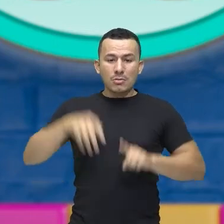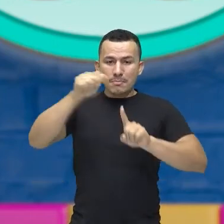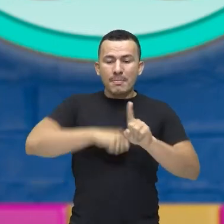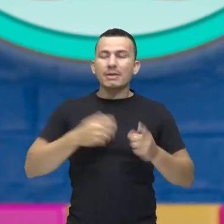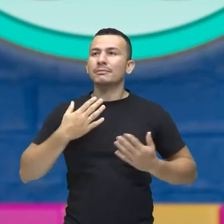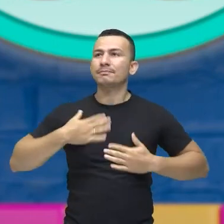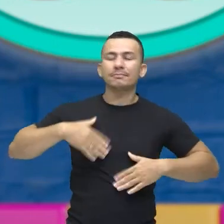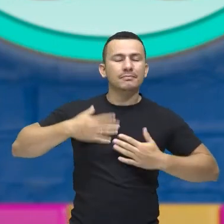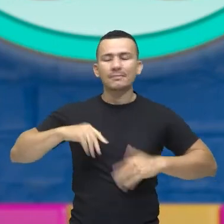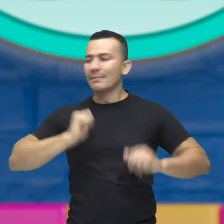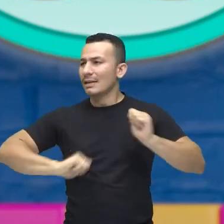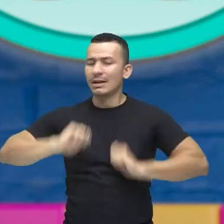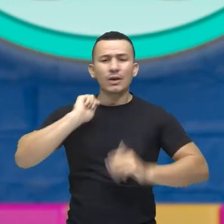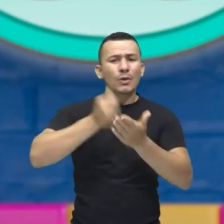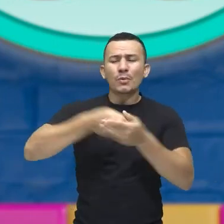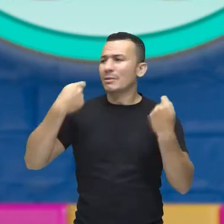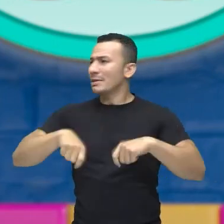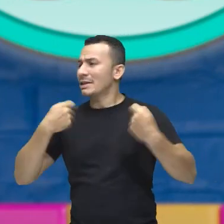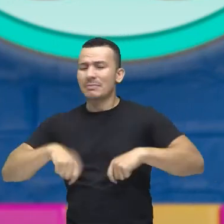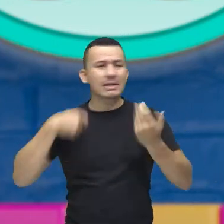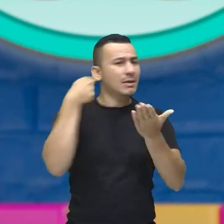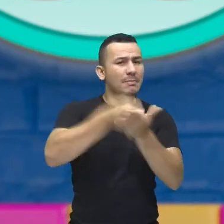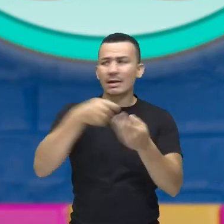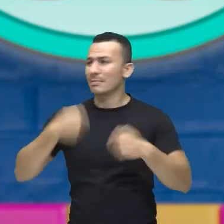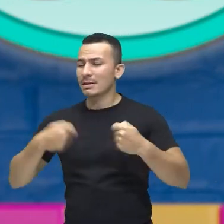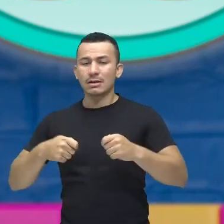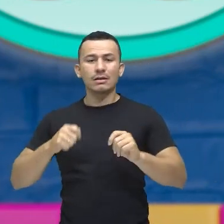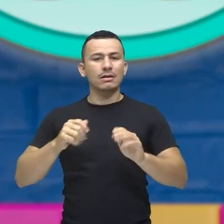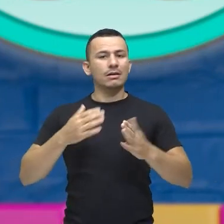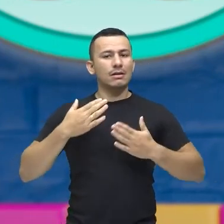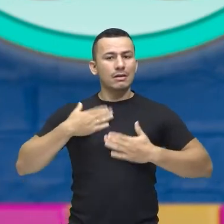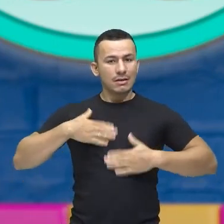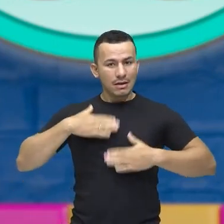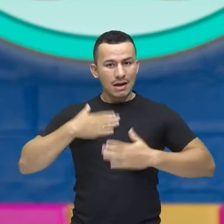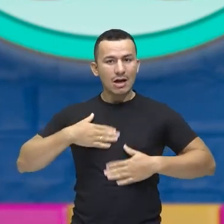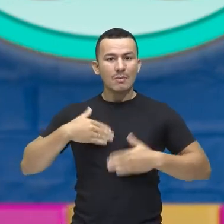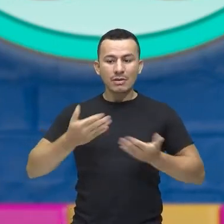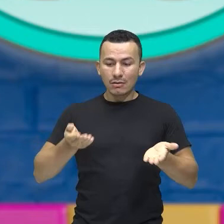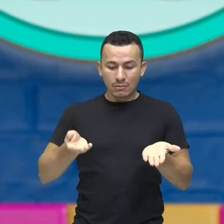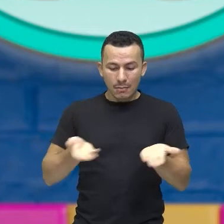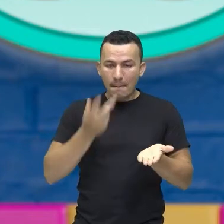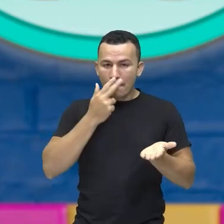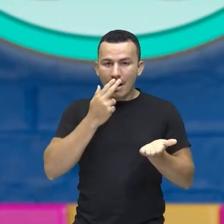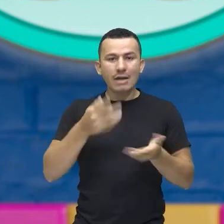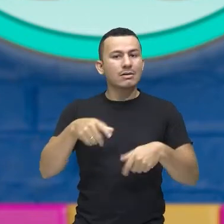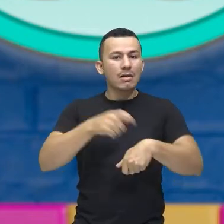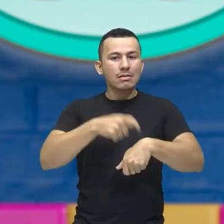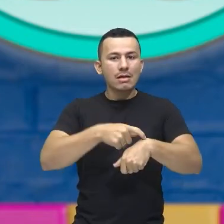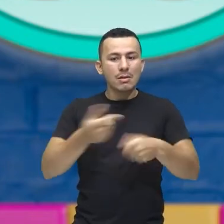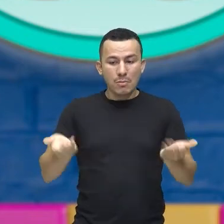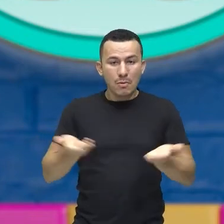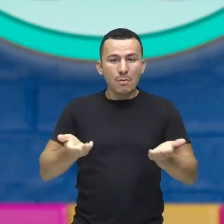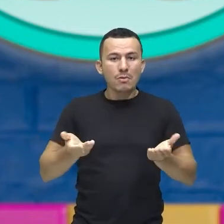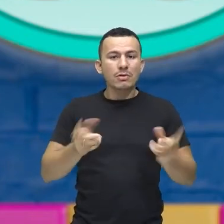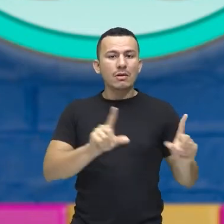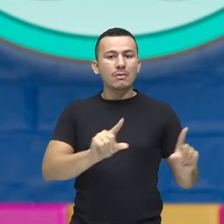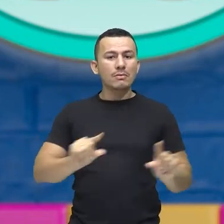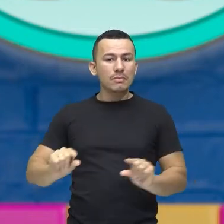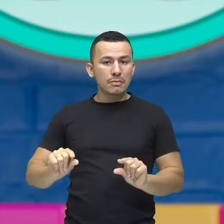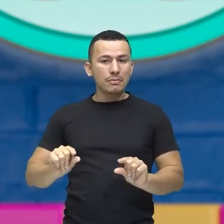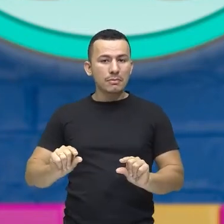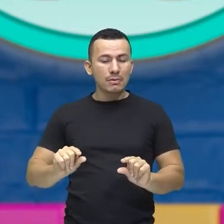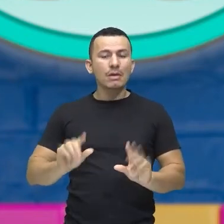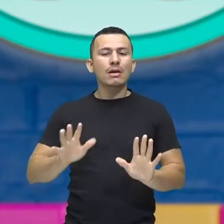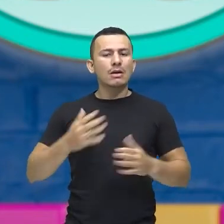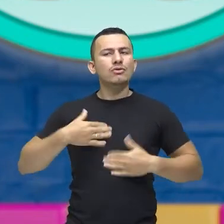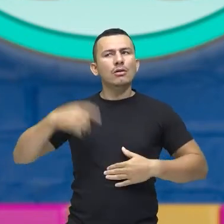Deus, tem uma conta para pagar no final do mês. E eu perco todos os dias que eu tenho de presente. Então, ok, tem uma conta para pagar no final do mês. Quando chegar no final do mês vai dar